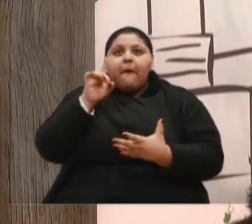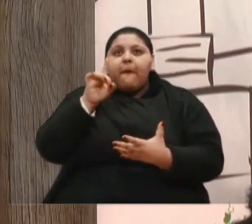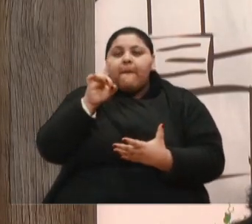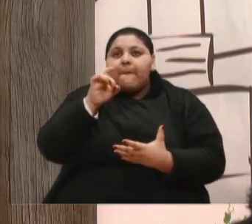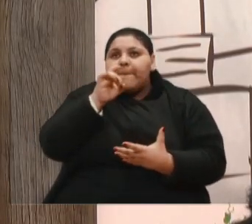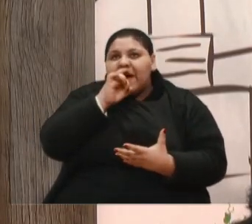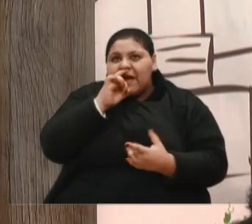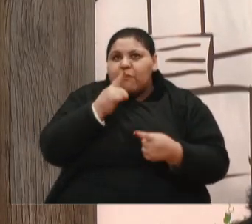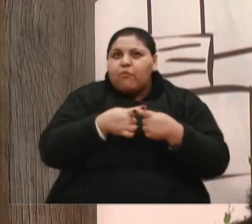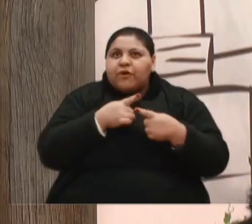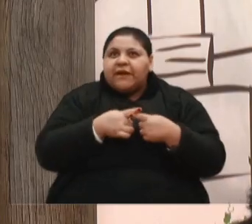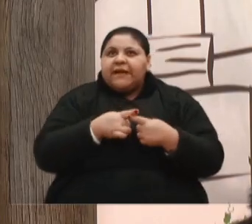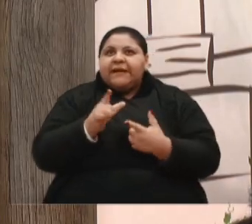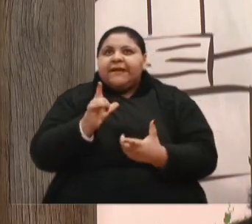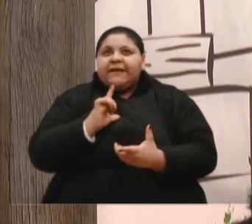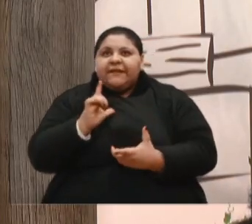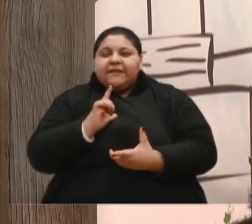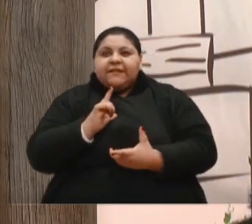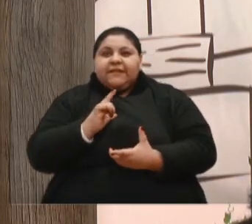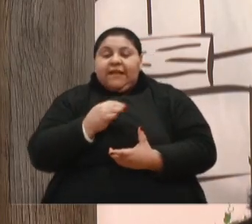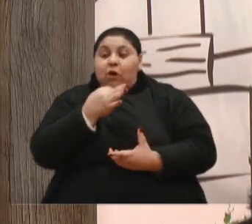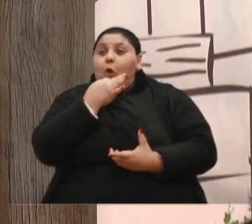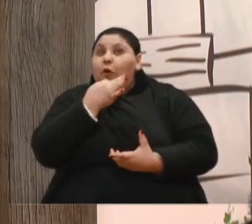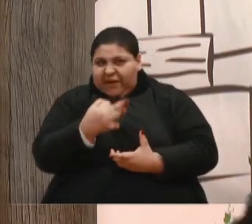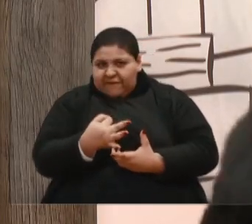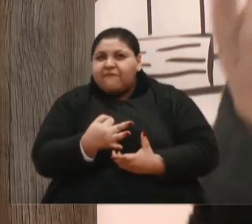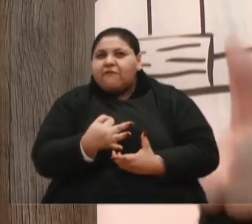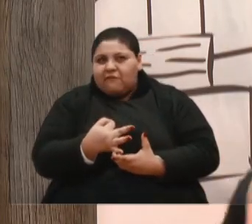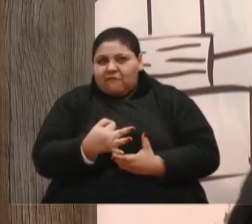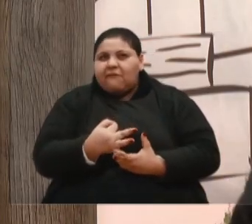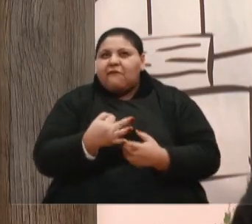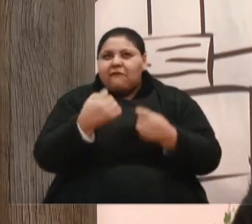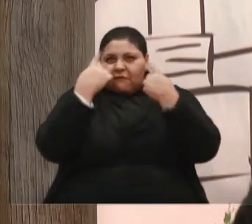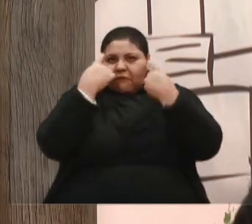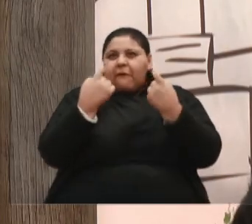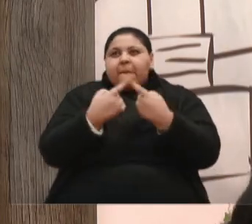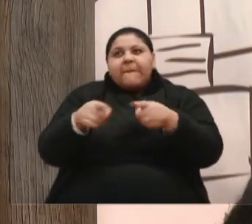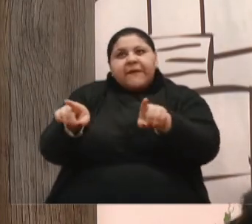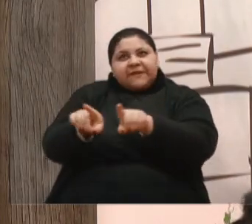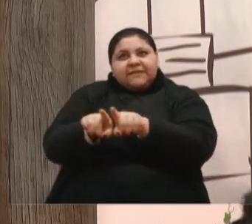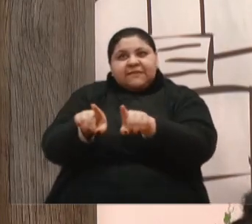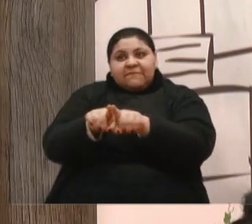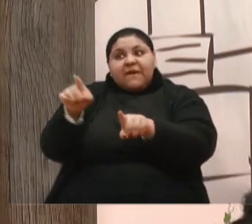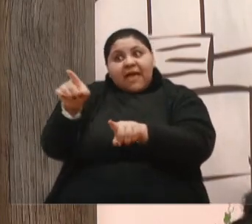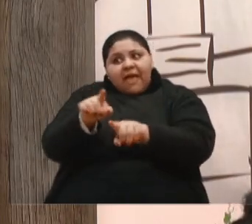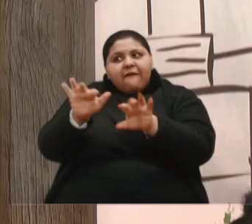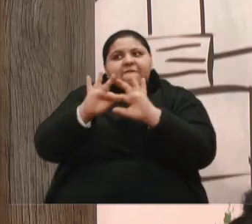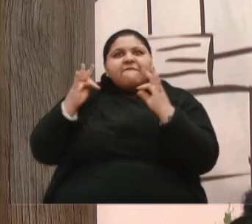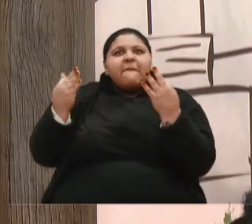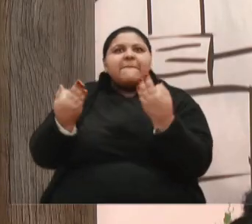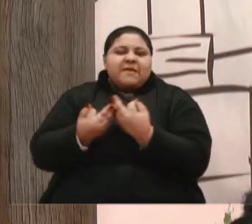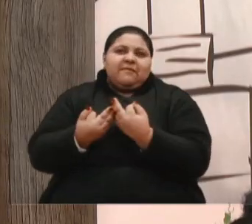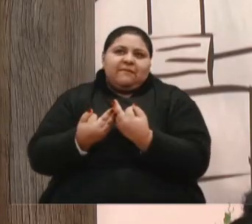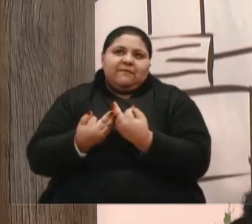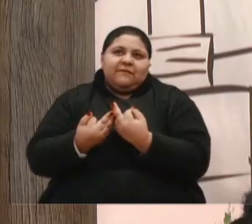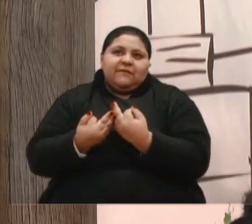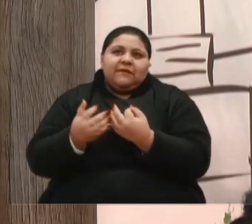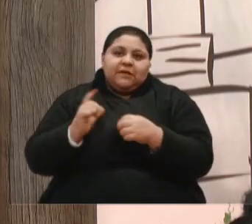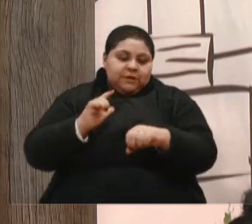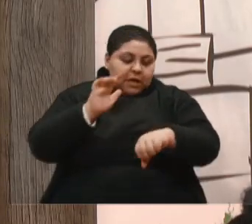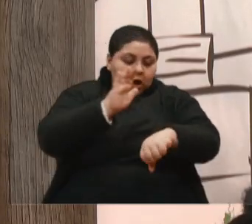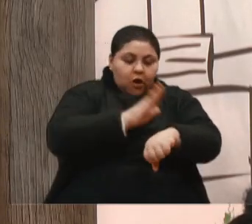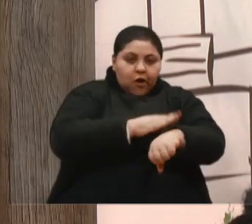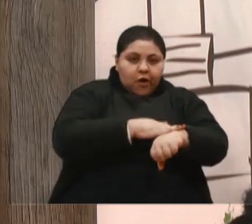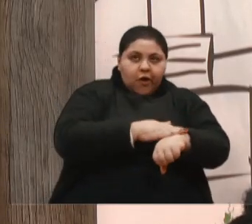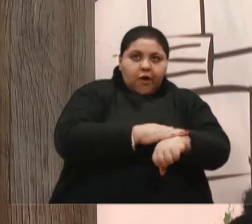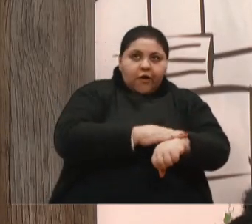é pai? Porque tem a questão horrível dessa violência, mas tem a questão de que é família.